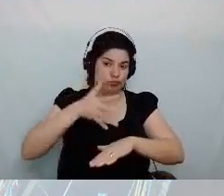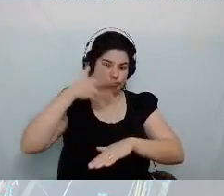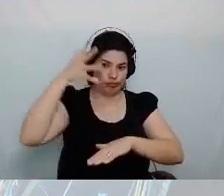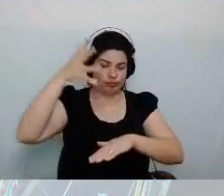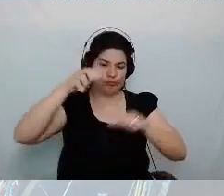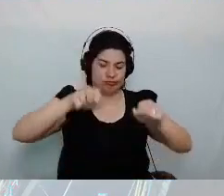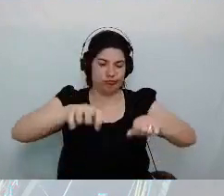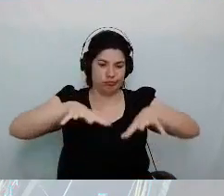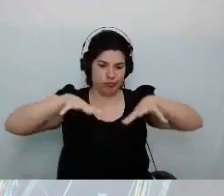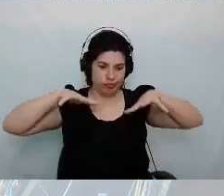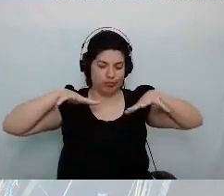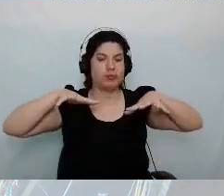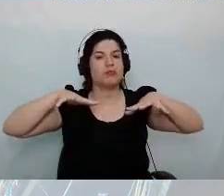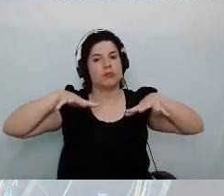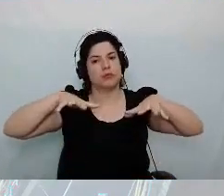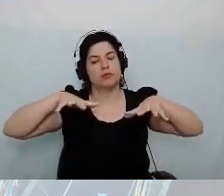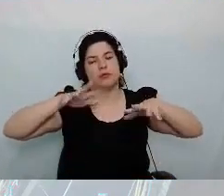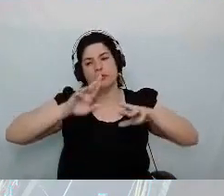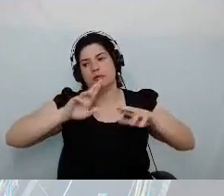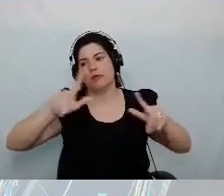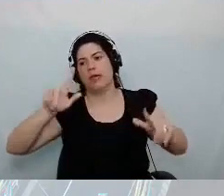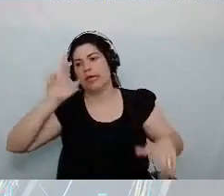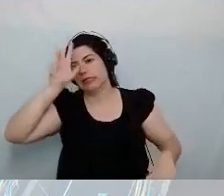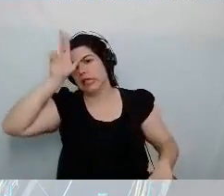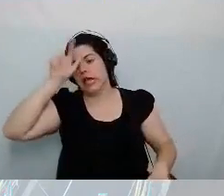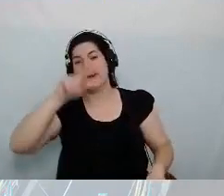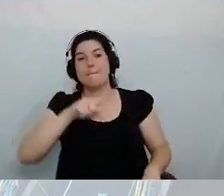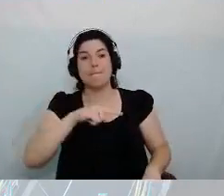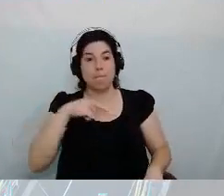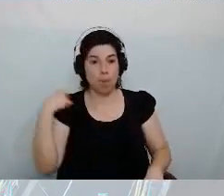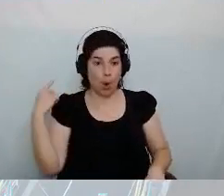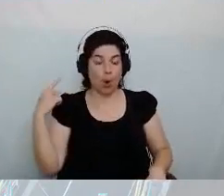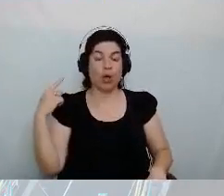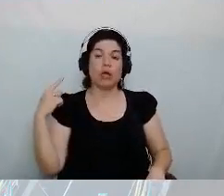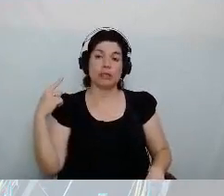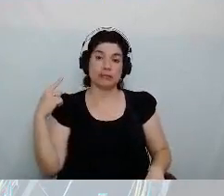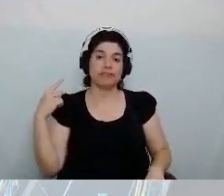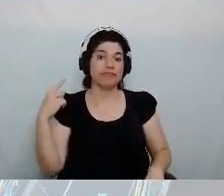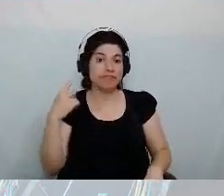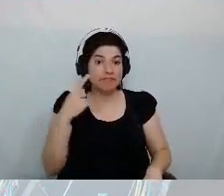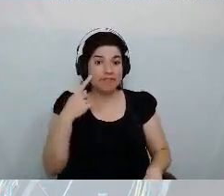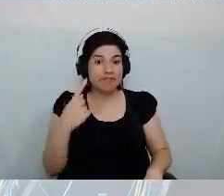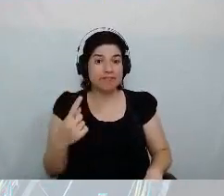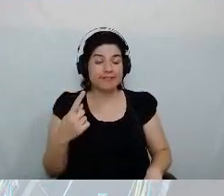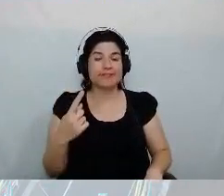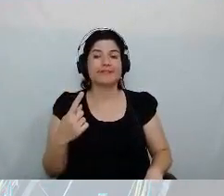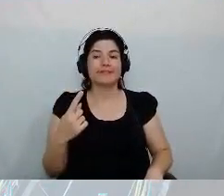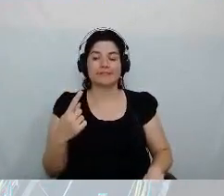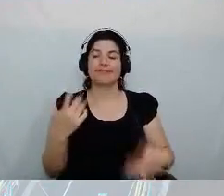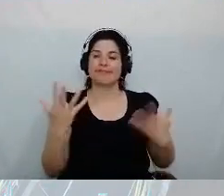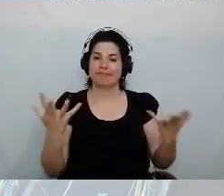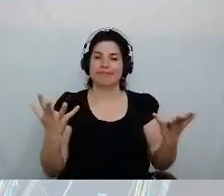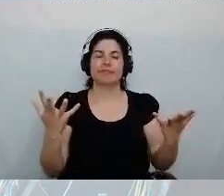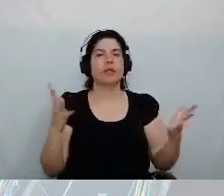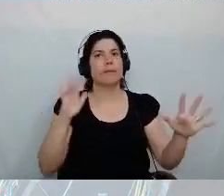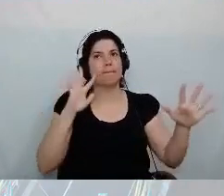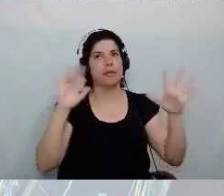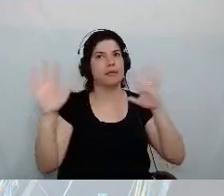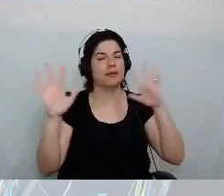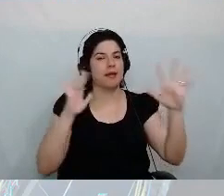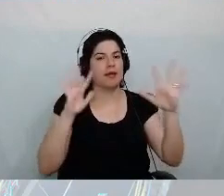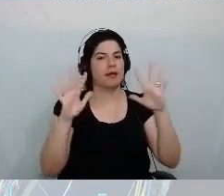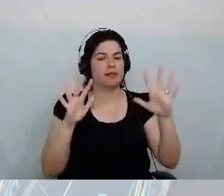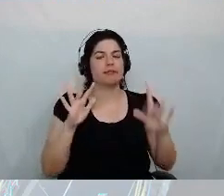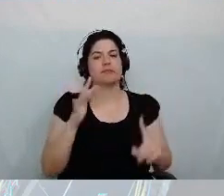de insetos e da morte. Olha que louco! E aí imagina a cena, né? Alguém